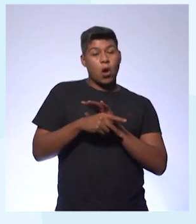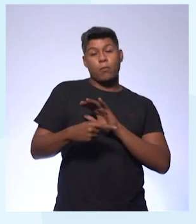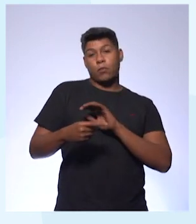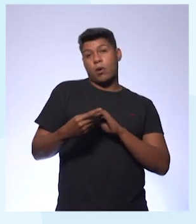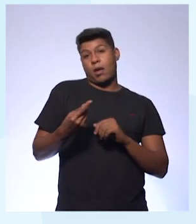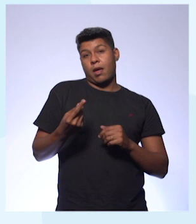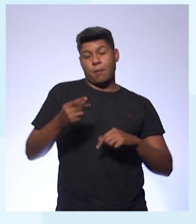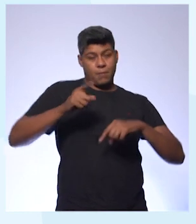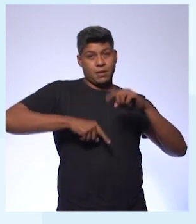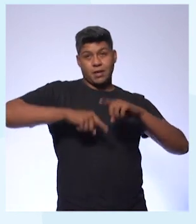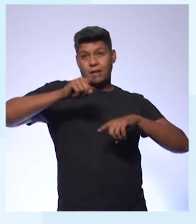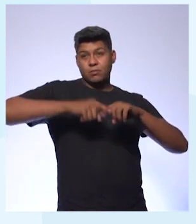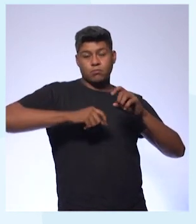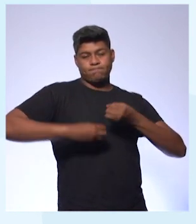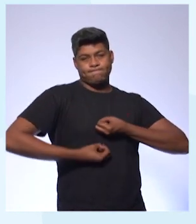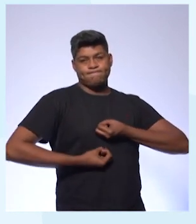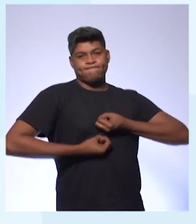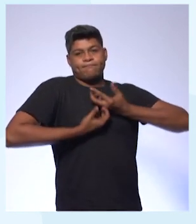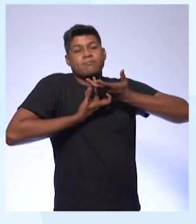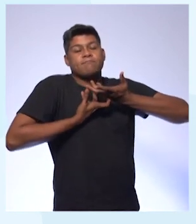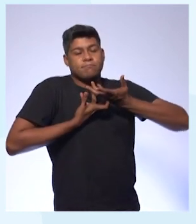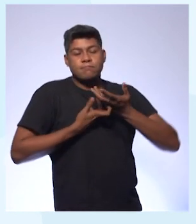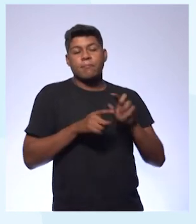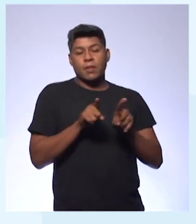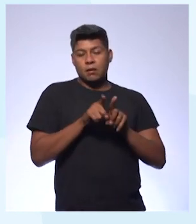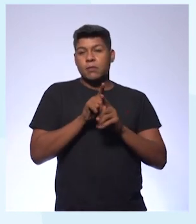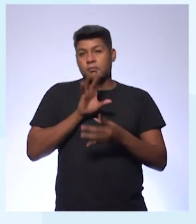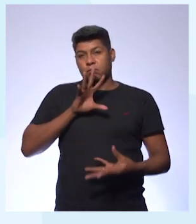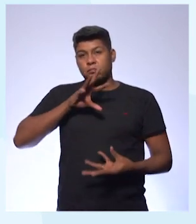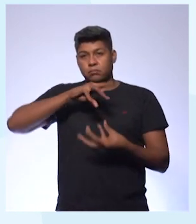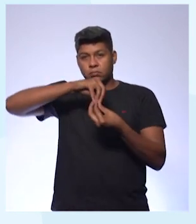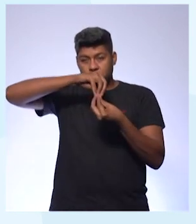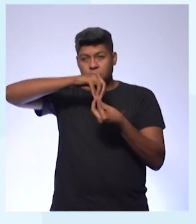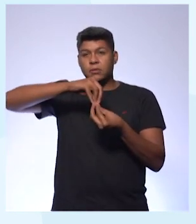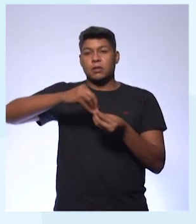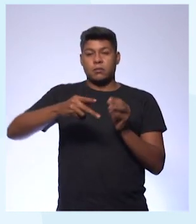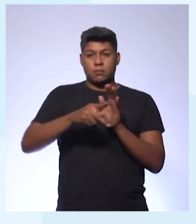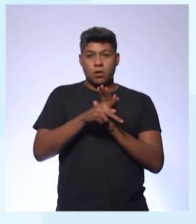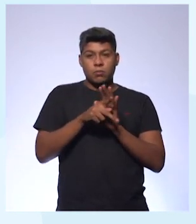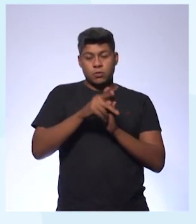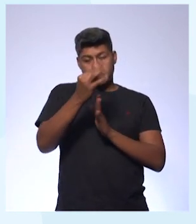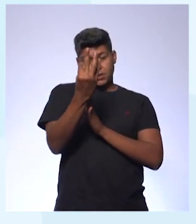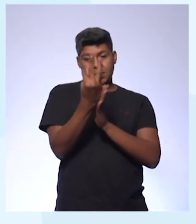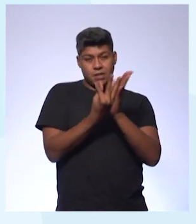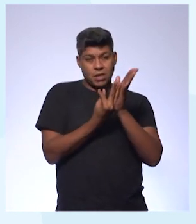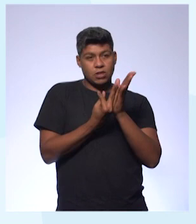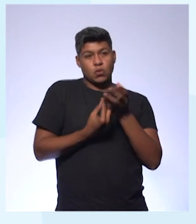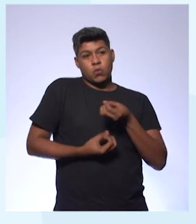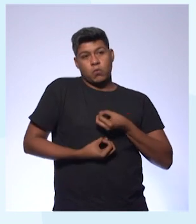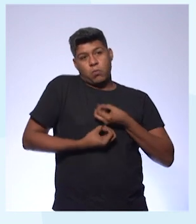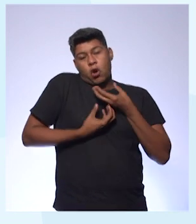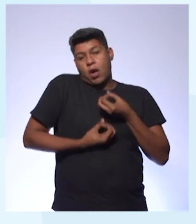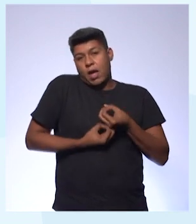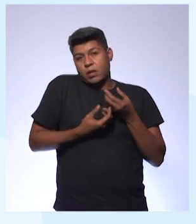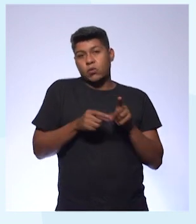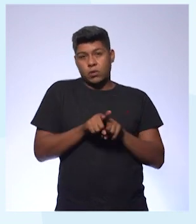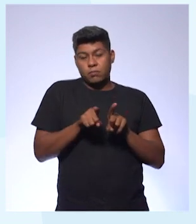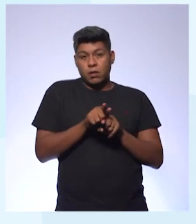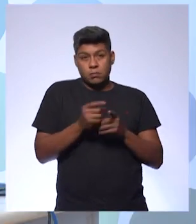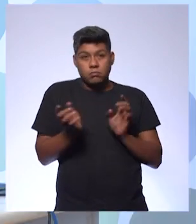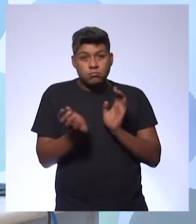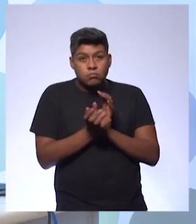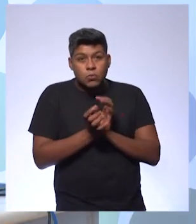dos recursos expressivos e revisar figuras de linguagem na análise dos textos poéticos.